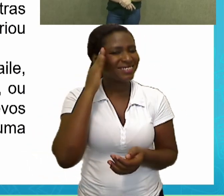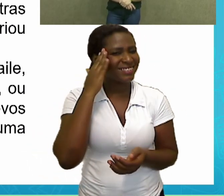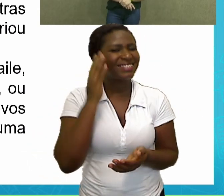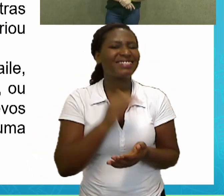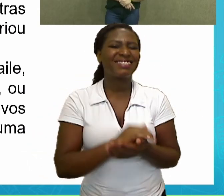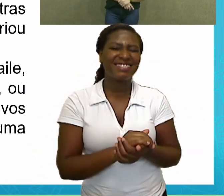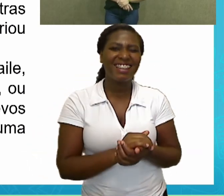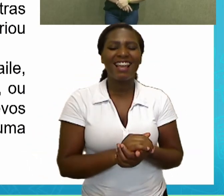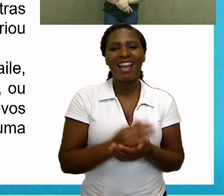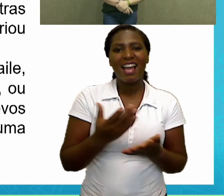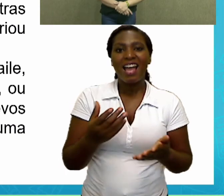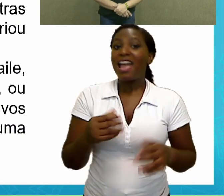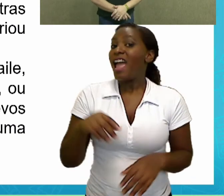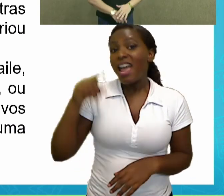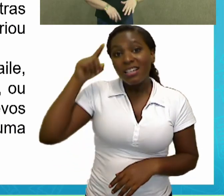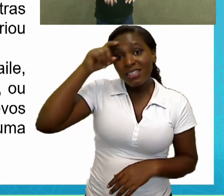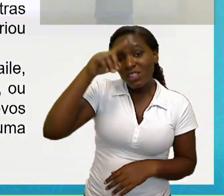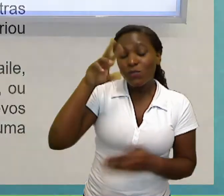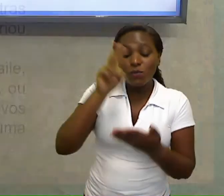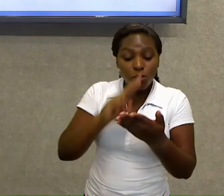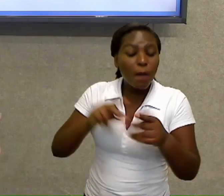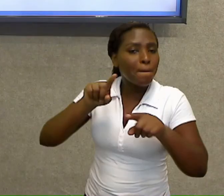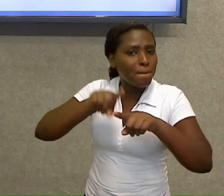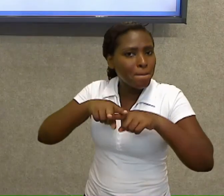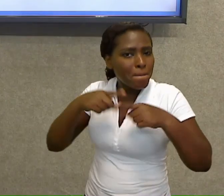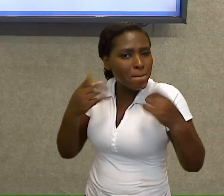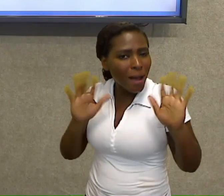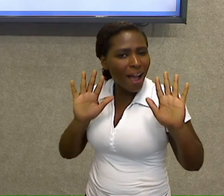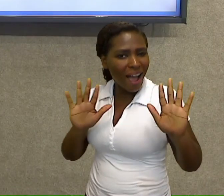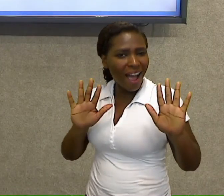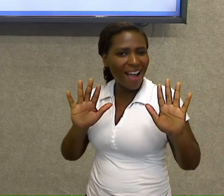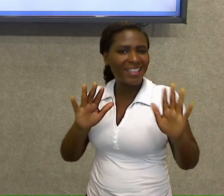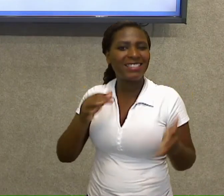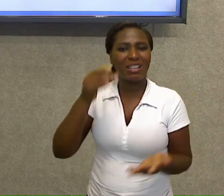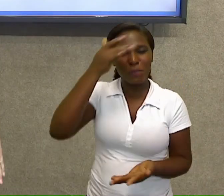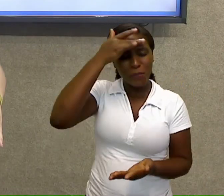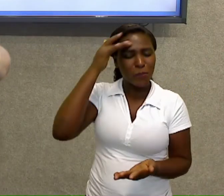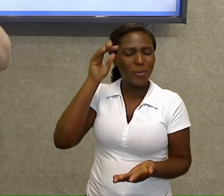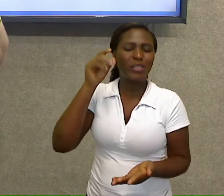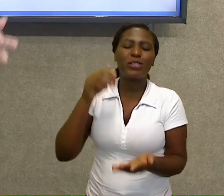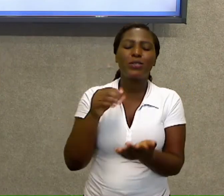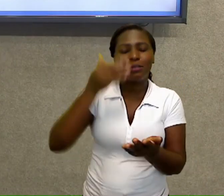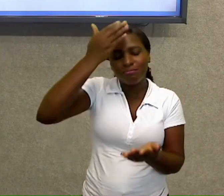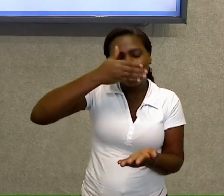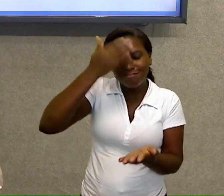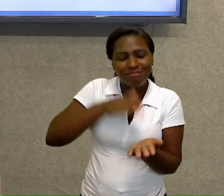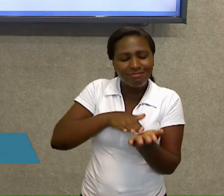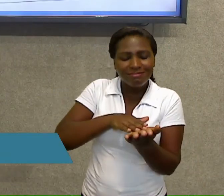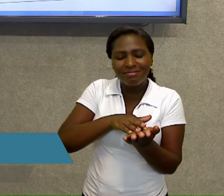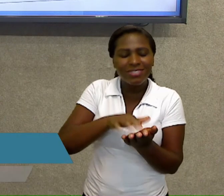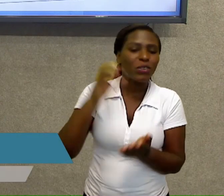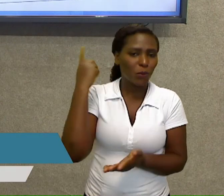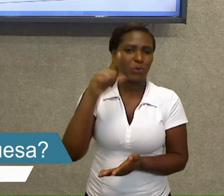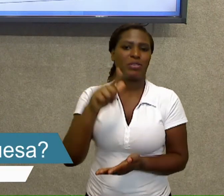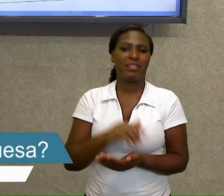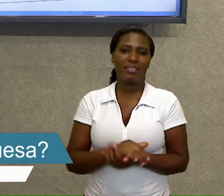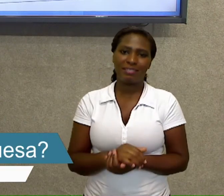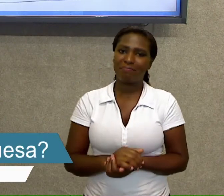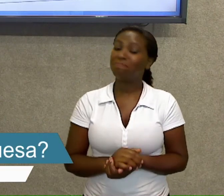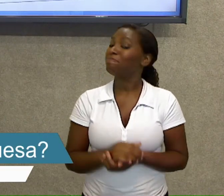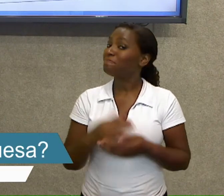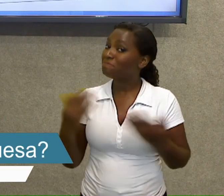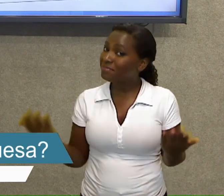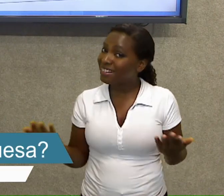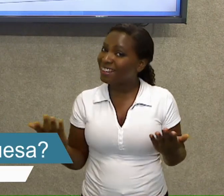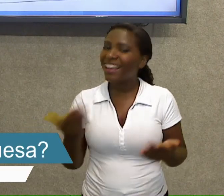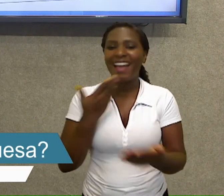3 linhas cada. Então, nós temos muitas maneiras de ensinar e vocês de aprender. É isso aí, gente.